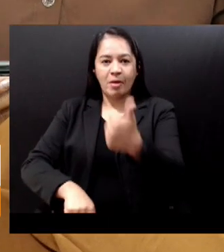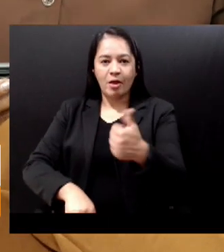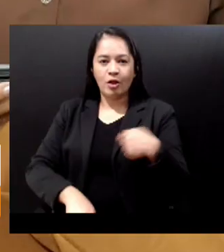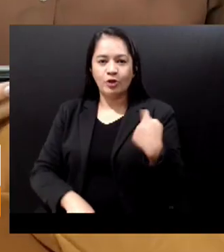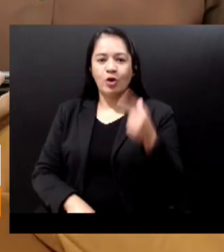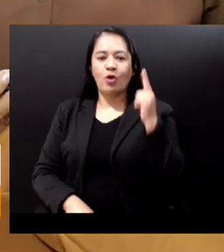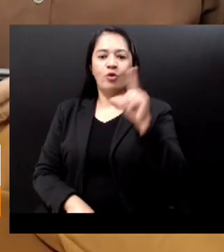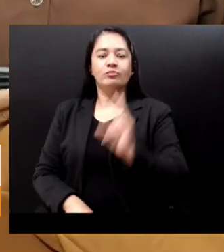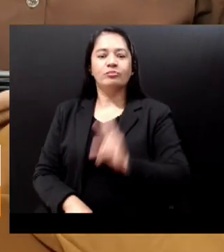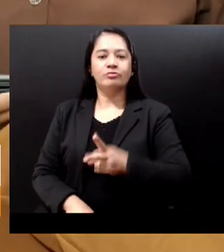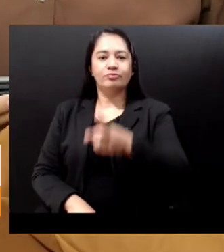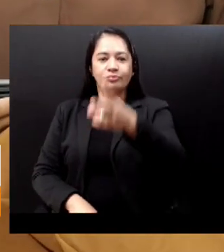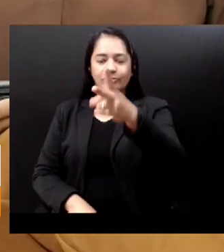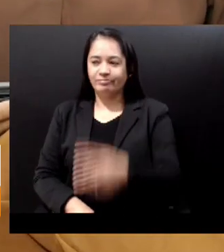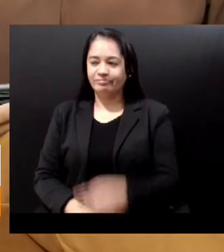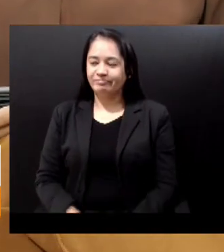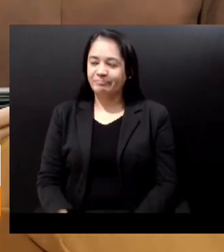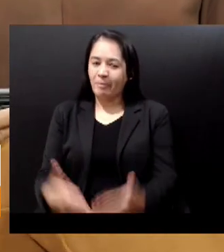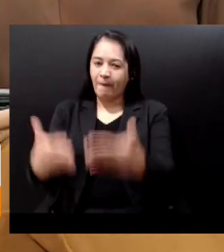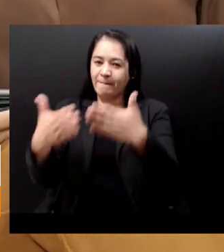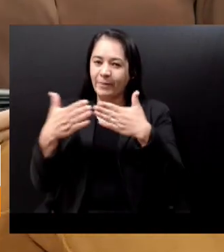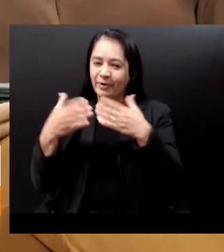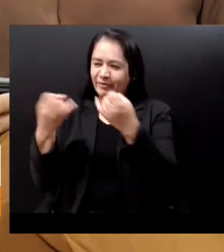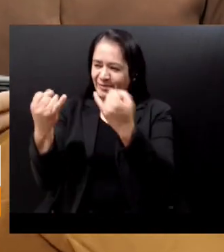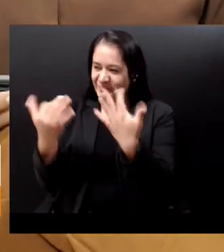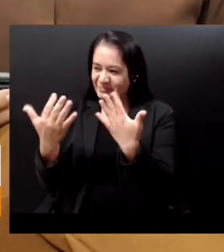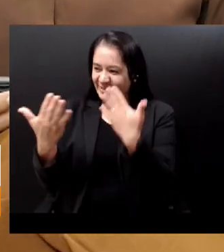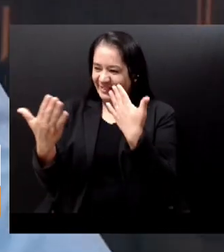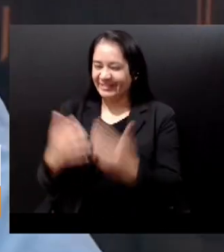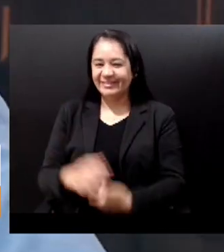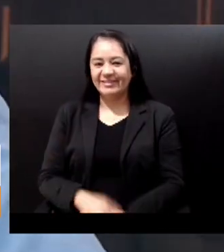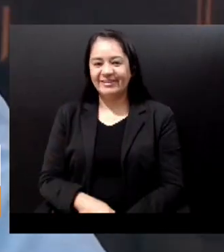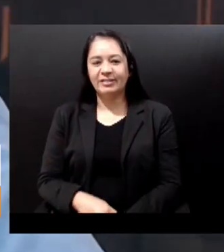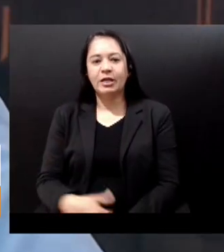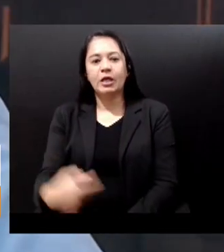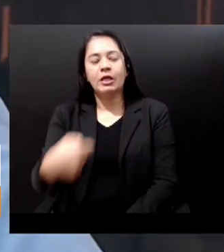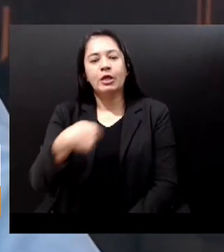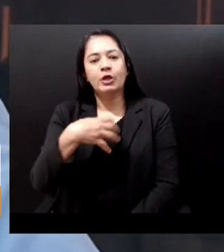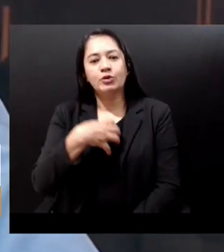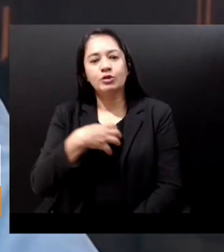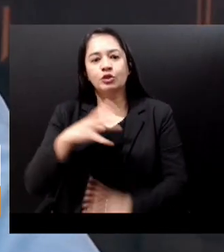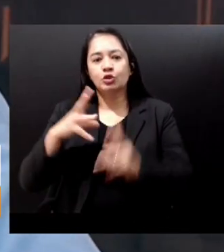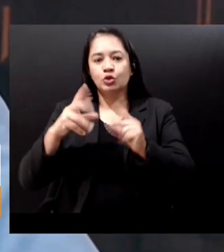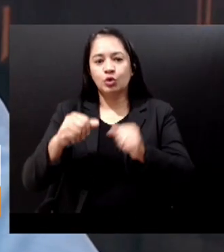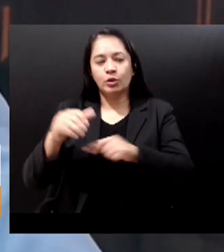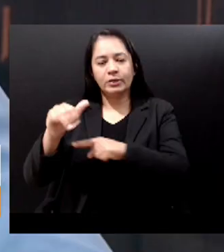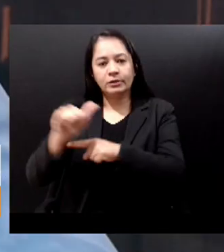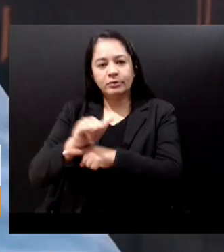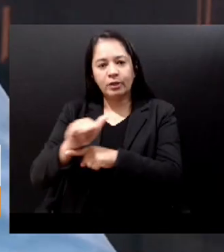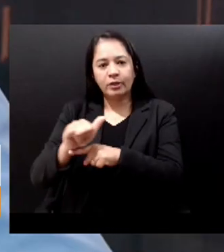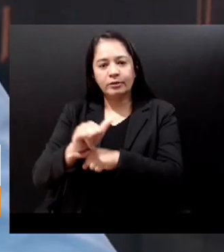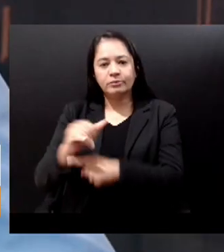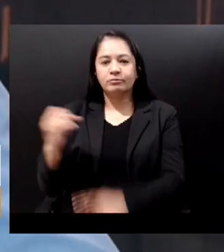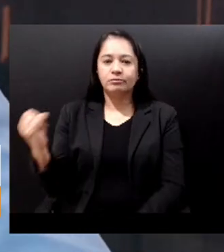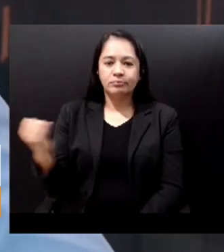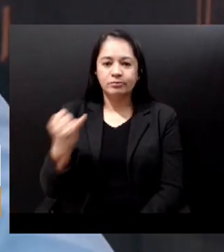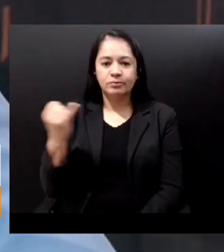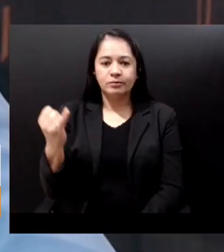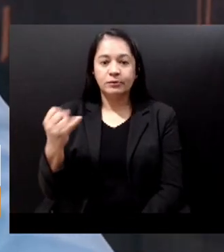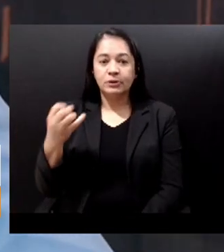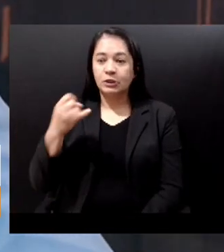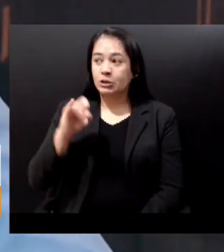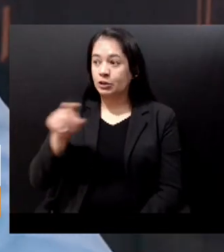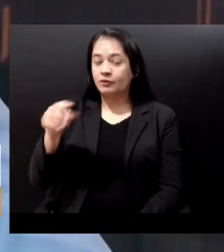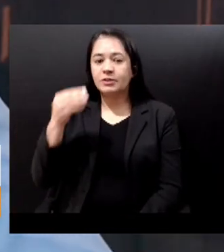Vamos lá, minha psicóloga. Eu sinto que toda técnica é válida, se você tenta ela e ela dá certo